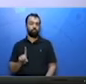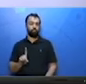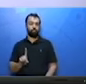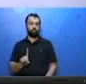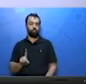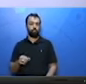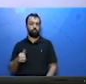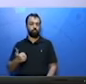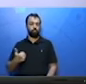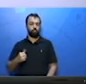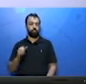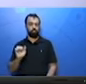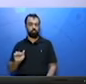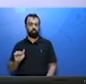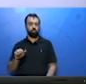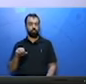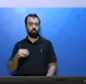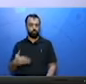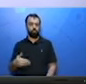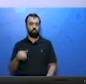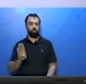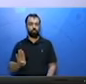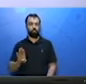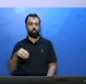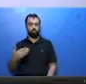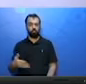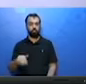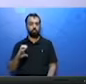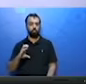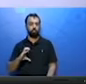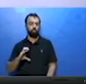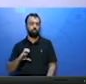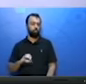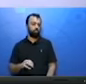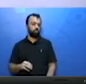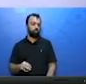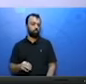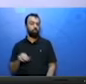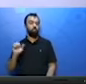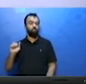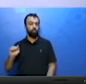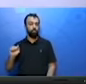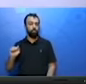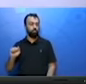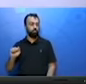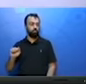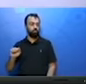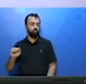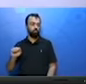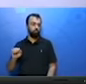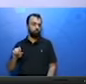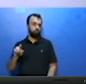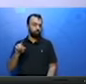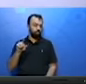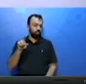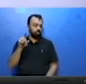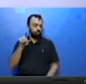resposta vai ser o ponto A, depois o ponto B, depois o ponto C. Aqui, ó, ponto A. Vamos descer